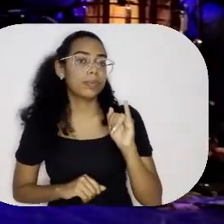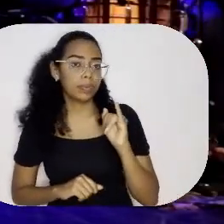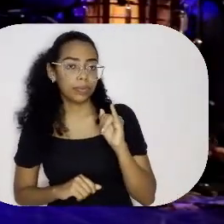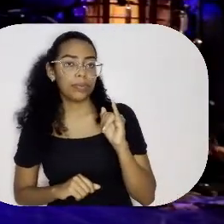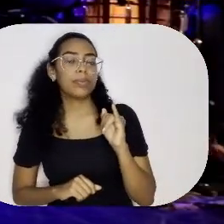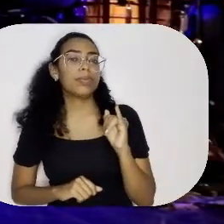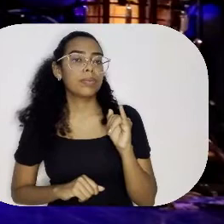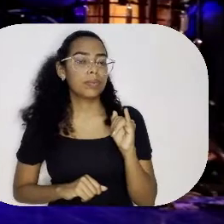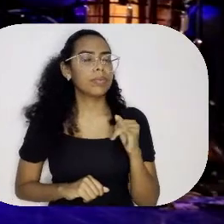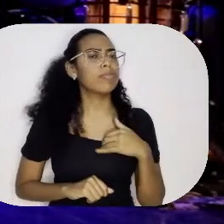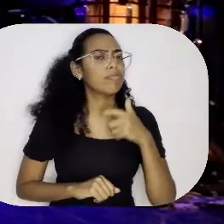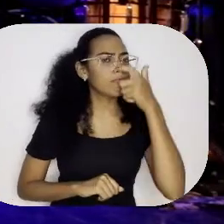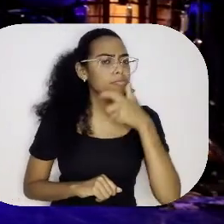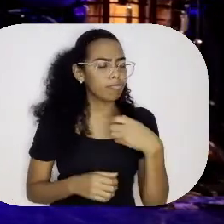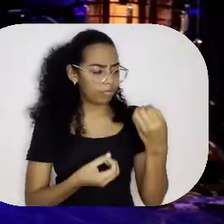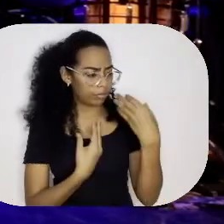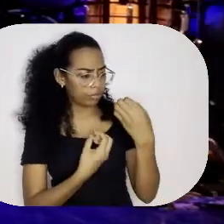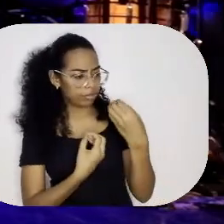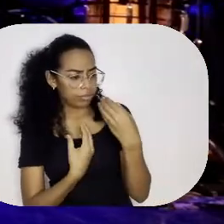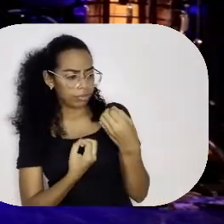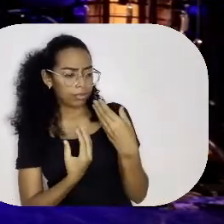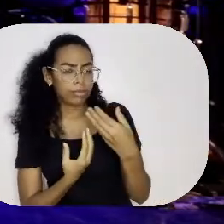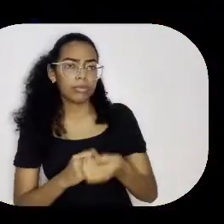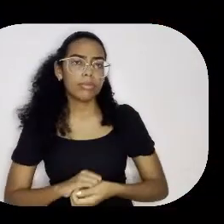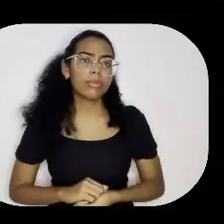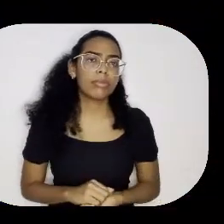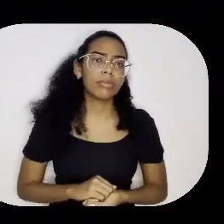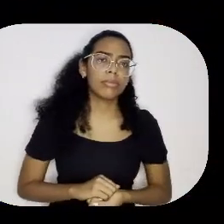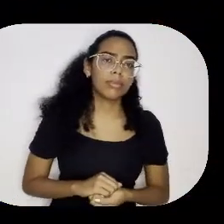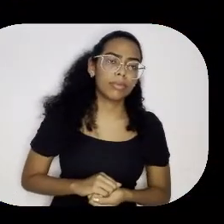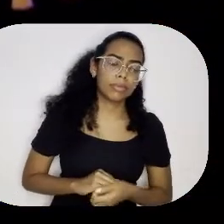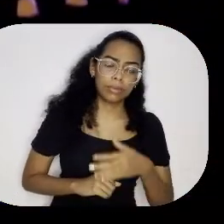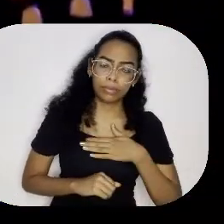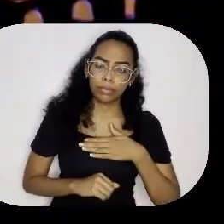pai. Meu pai foi quem me ensinou